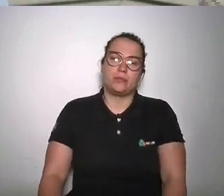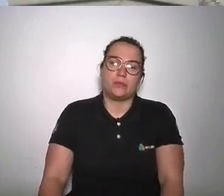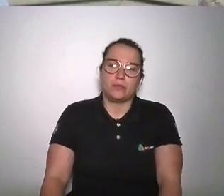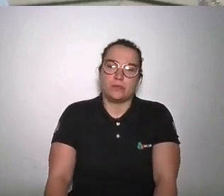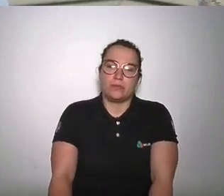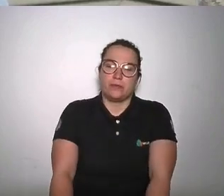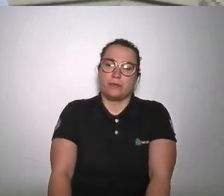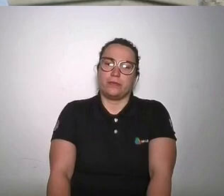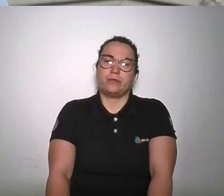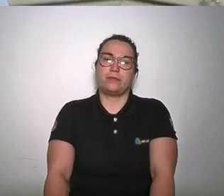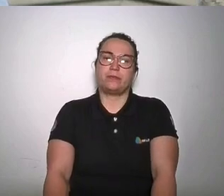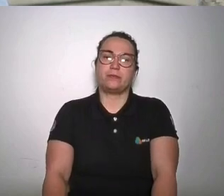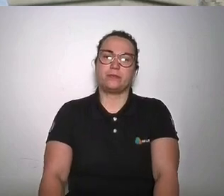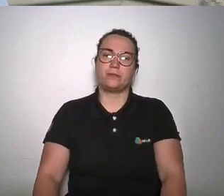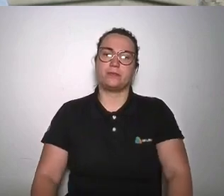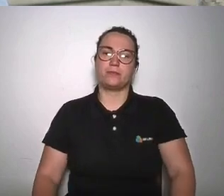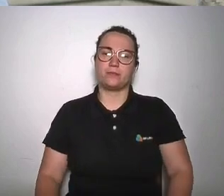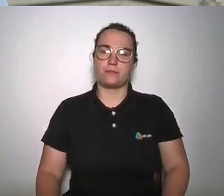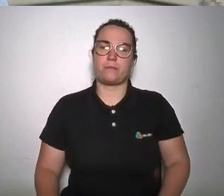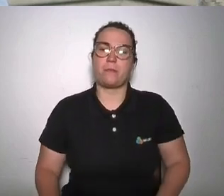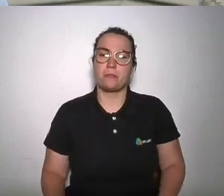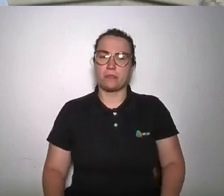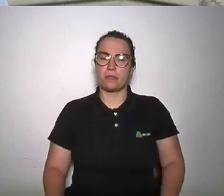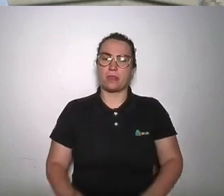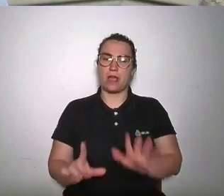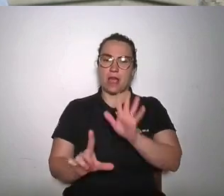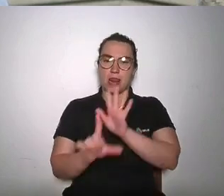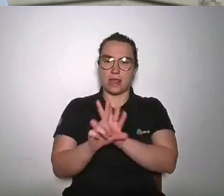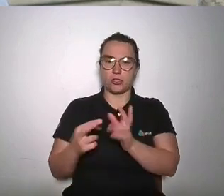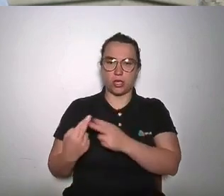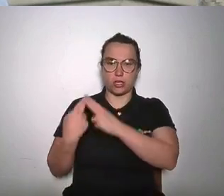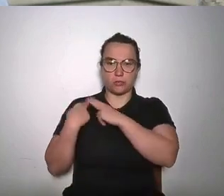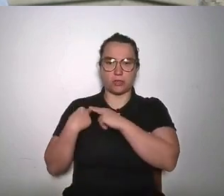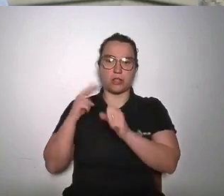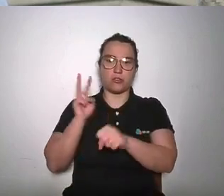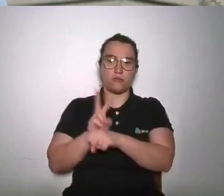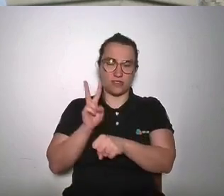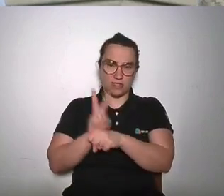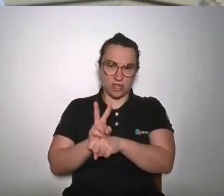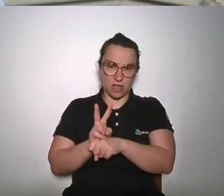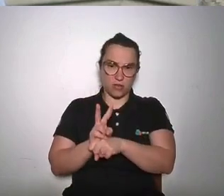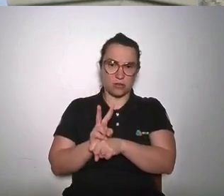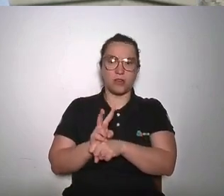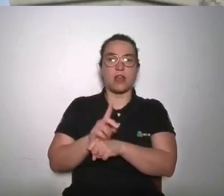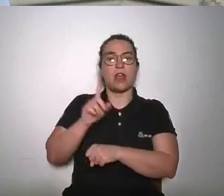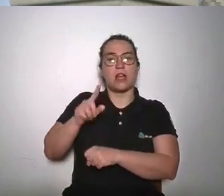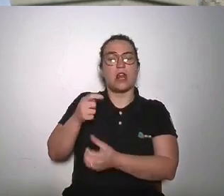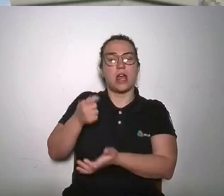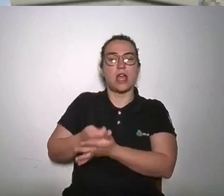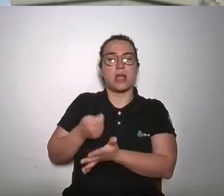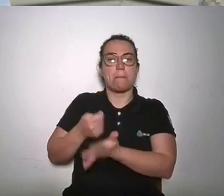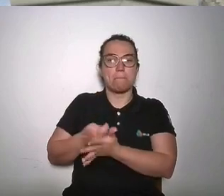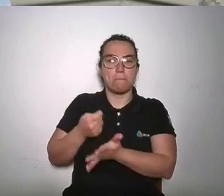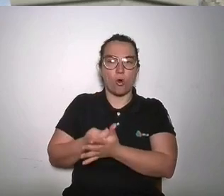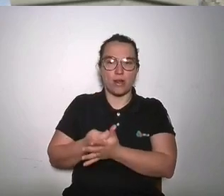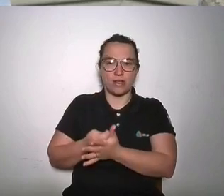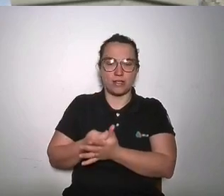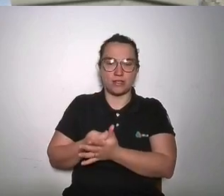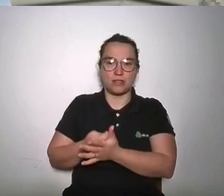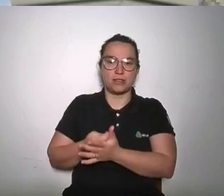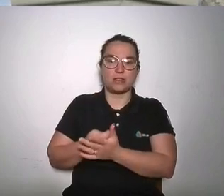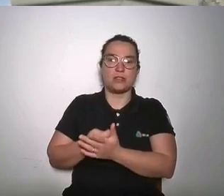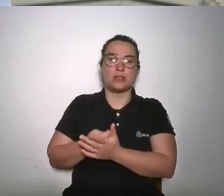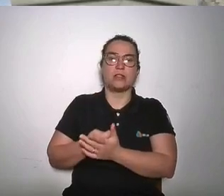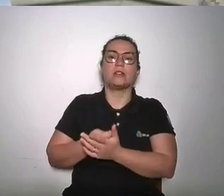Muito bem. A Lei de Responsabilidade Fiscal, ela impõe uma porção